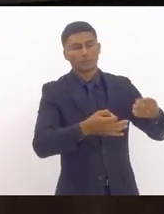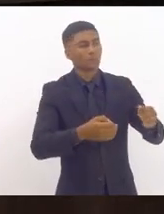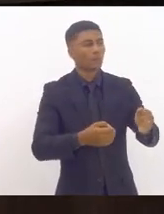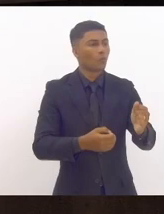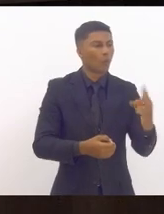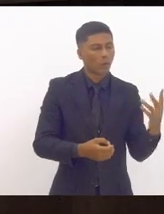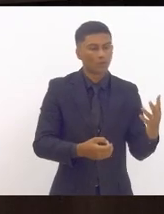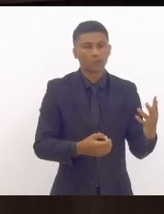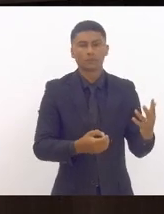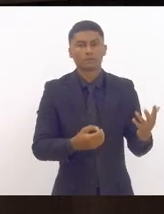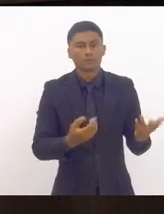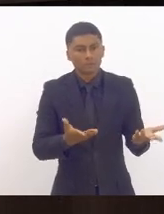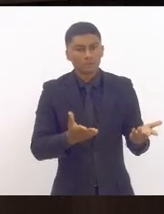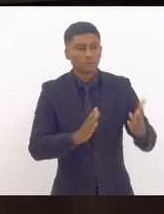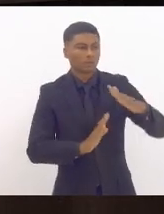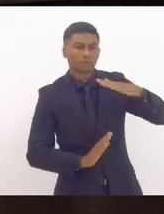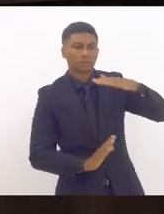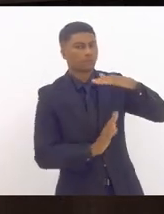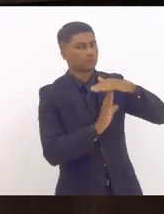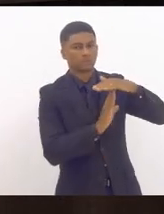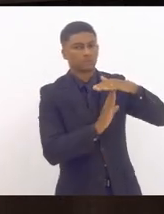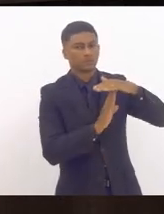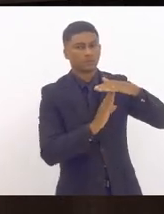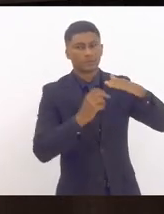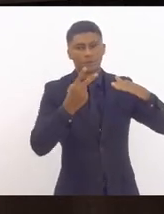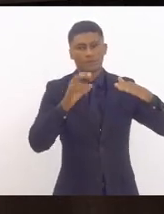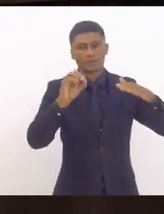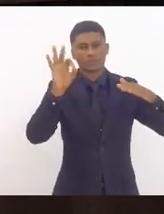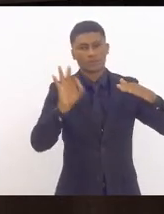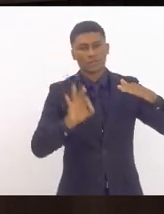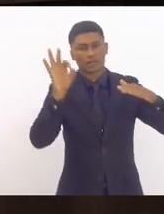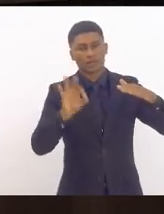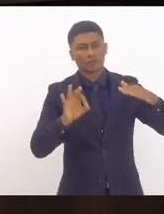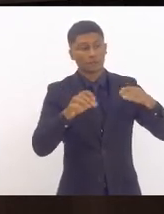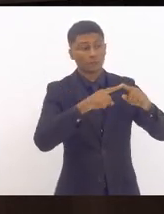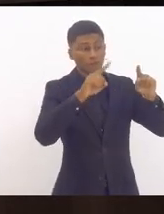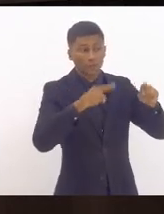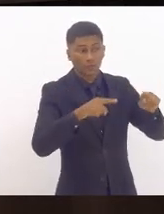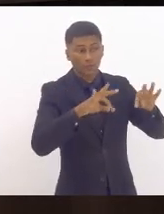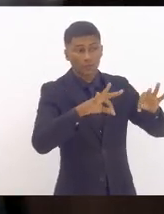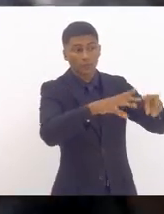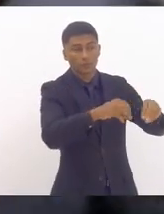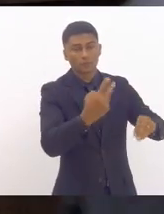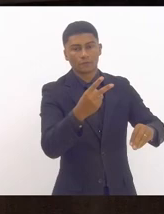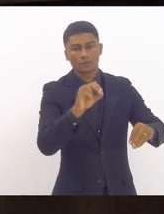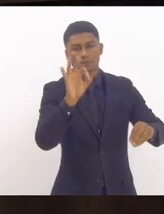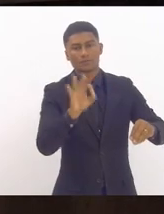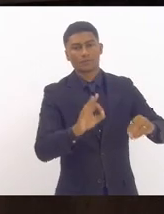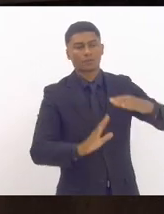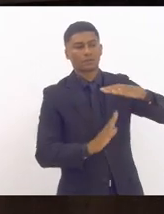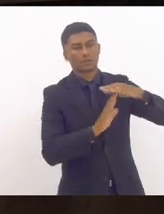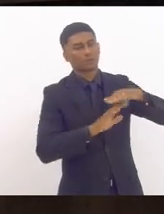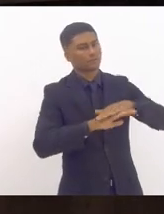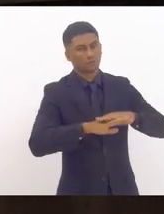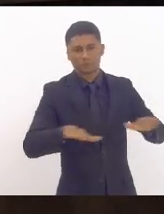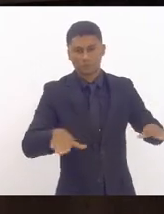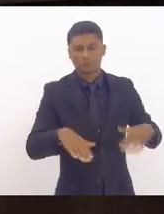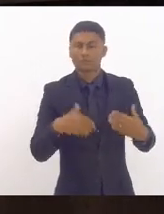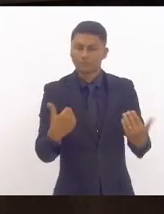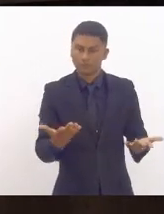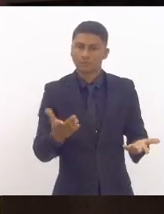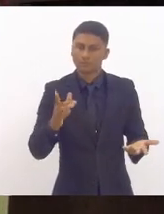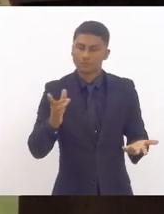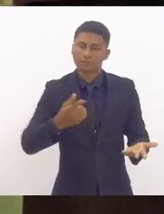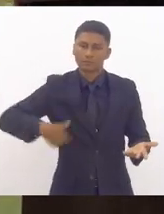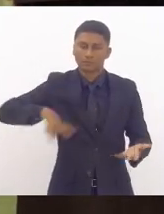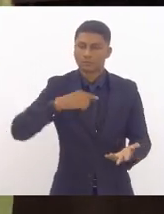poderá ultrapassar em 20% o número de servidores que existem no Tribunal de Justiça. Essa é uma medida que a